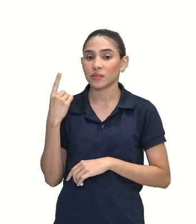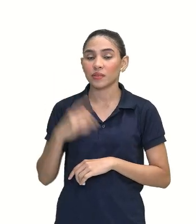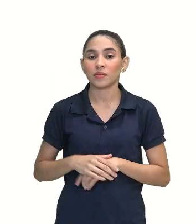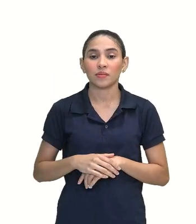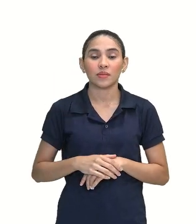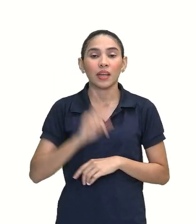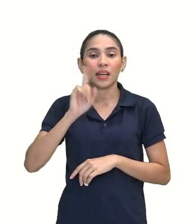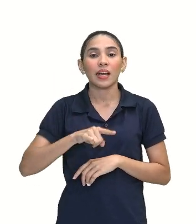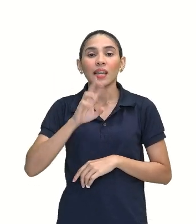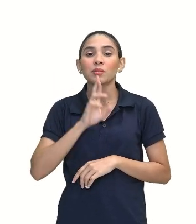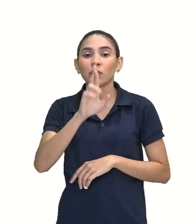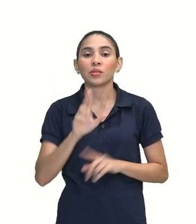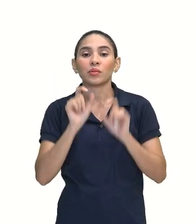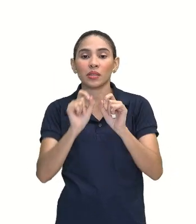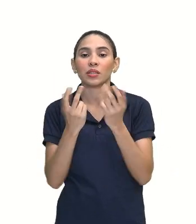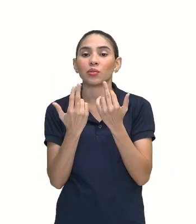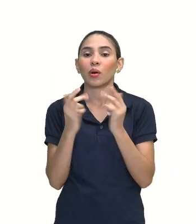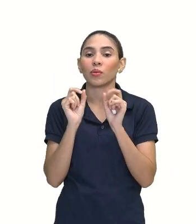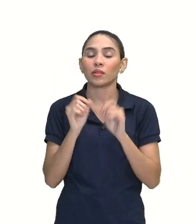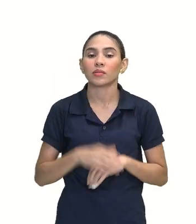cujo resultado é igual a